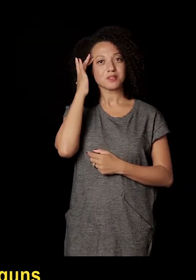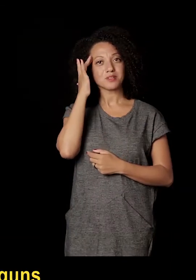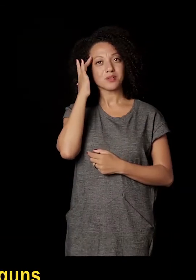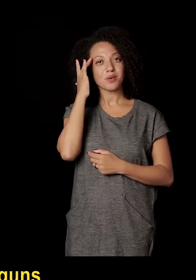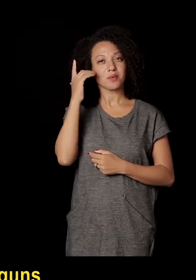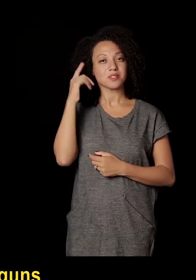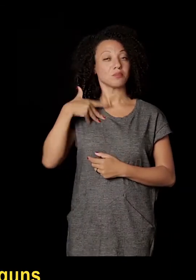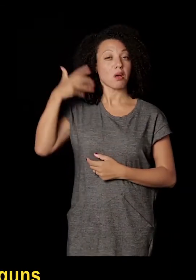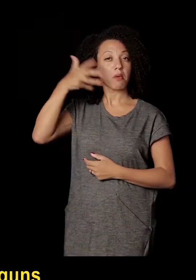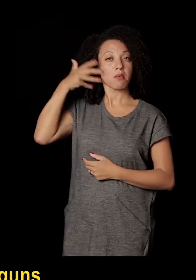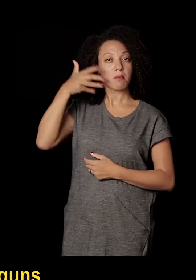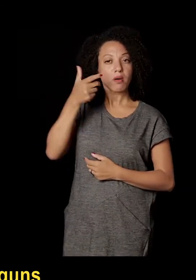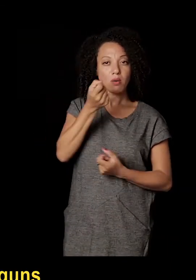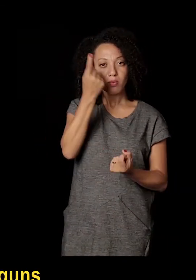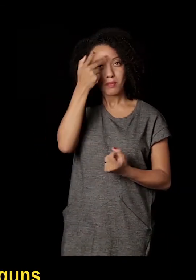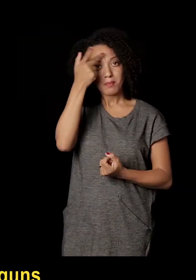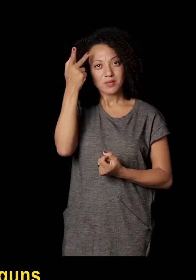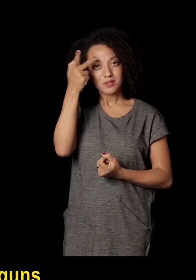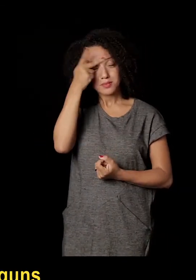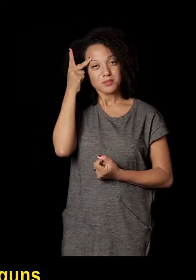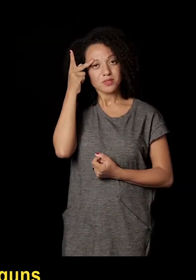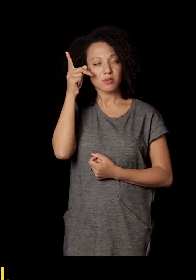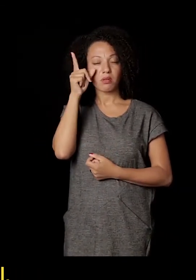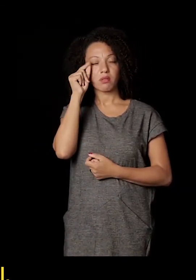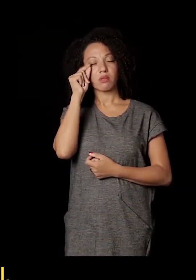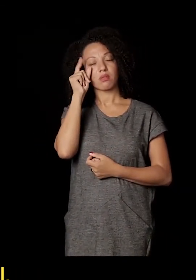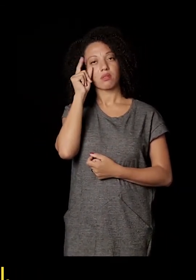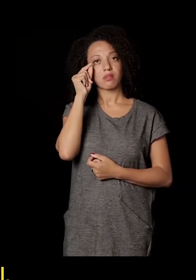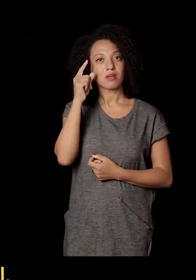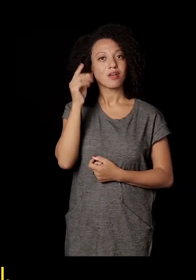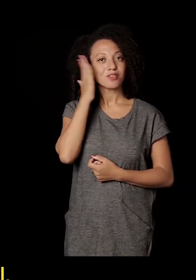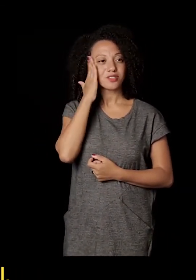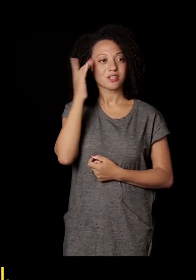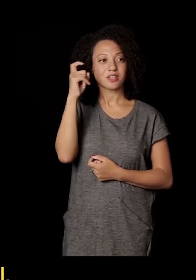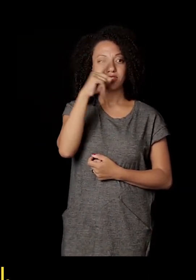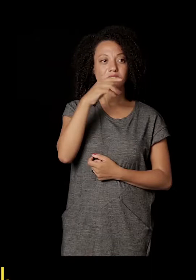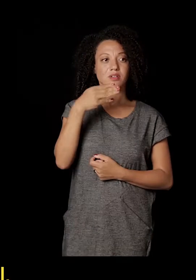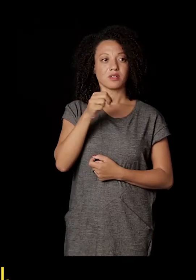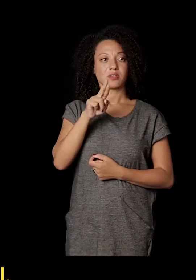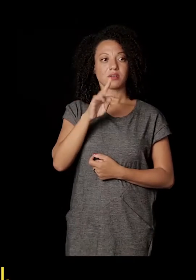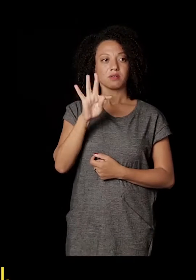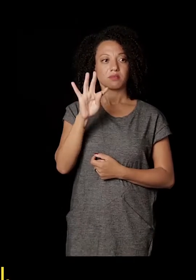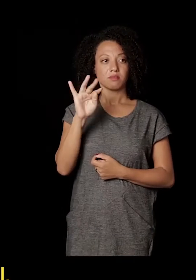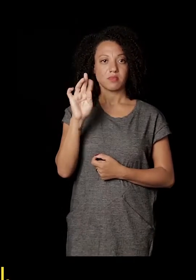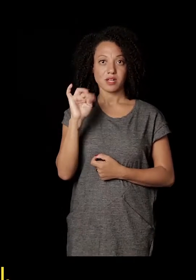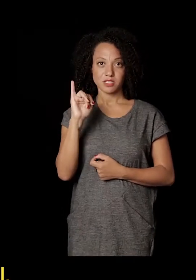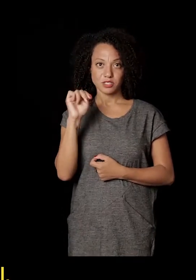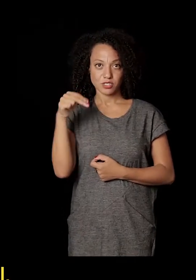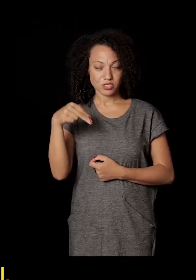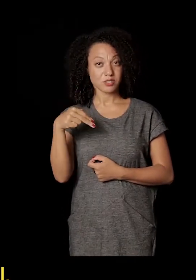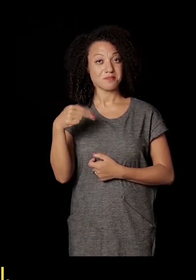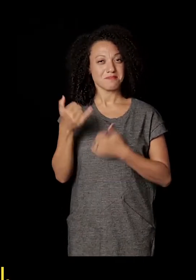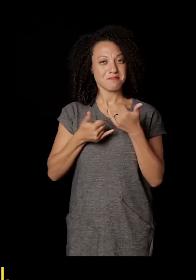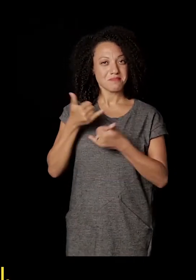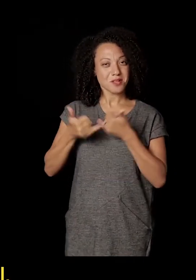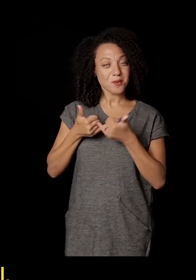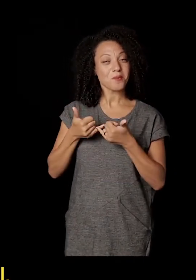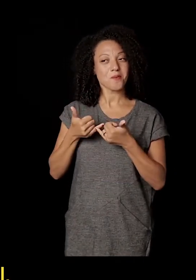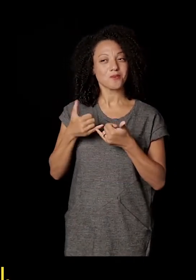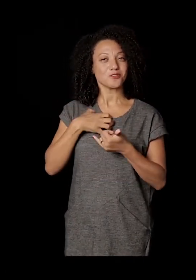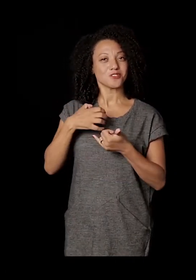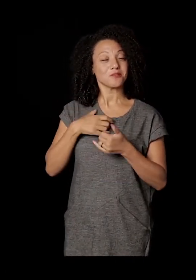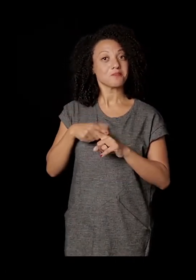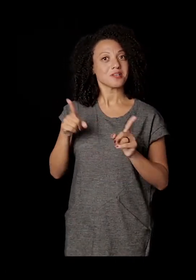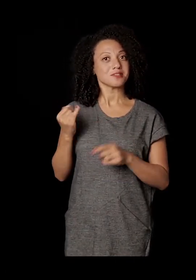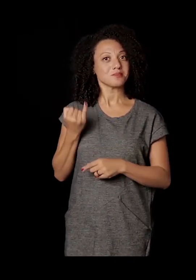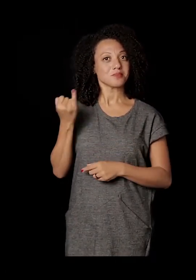alguns caem no sono nas nossas palestras, porque às vezes é difícil. Hoje o Martin Parr fez uma